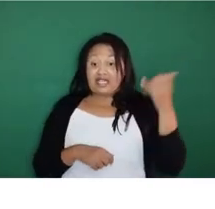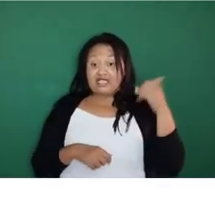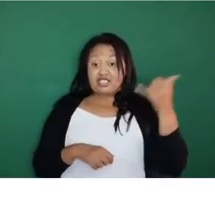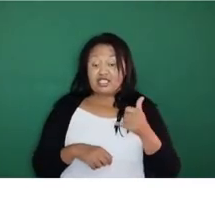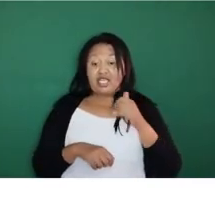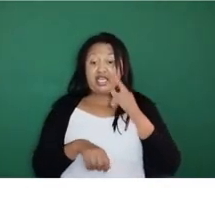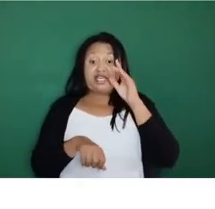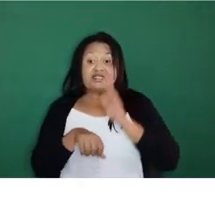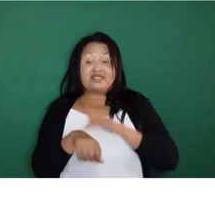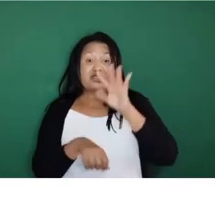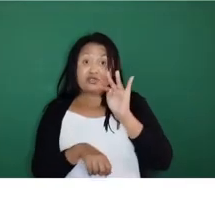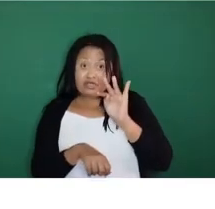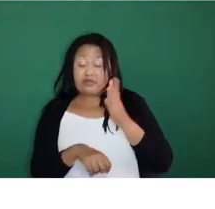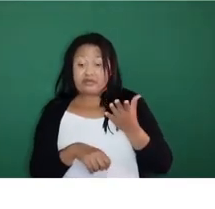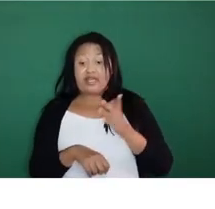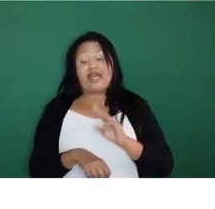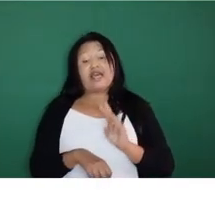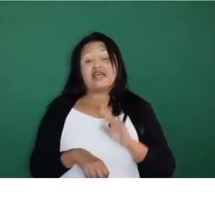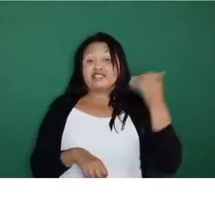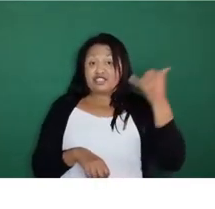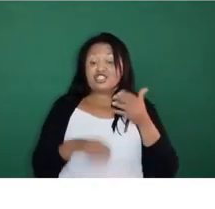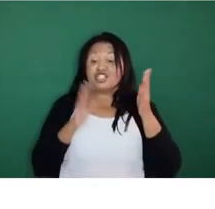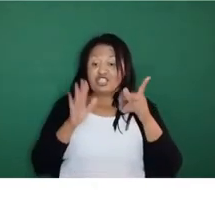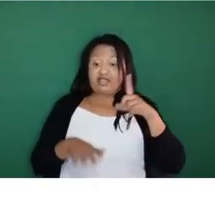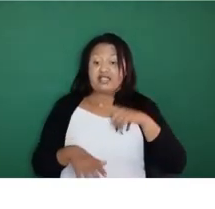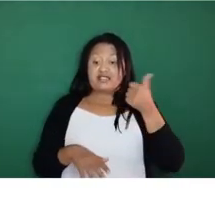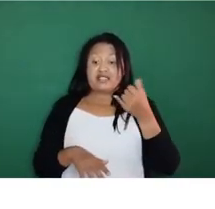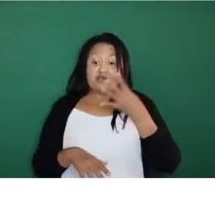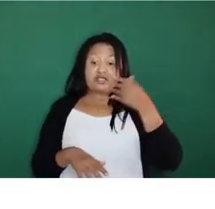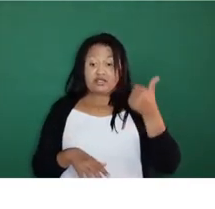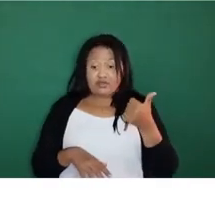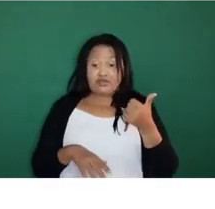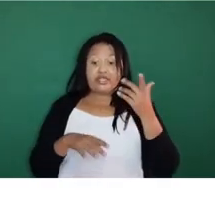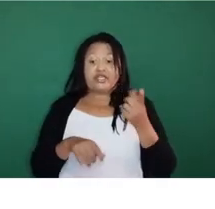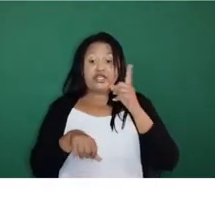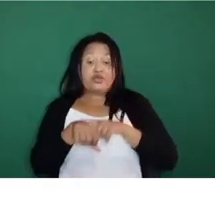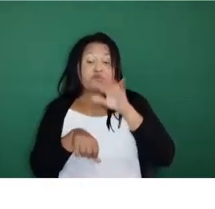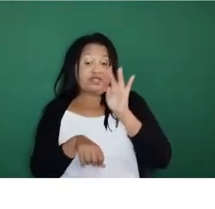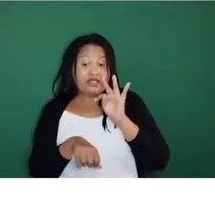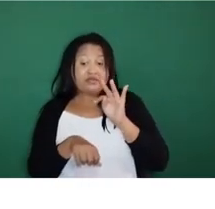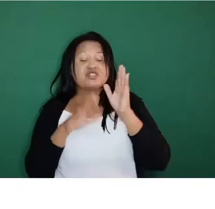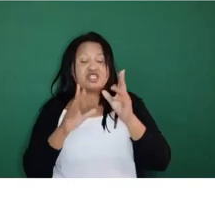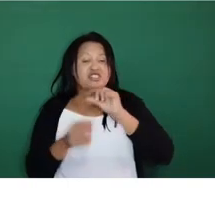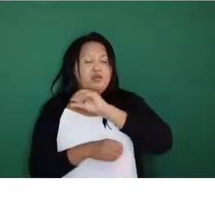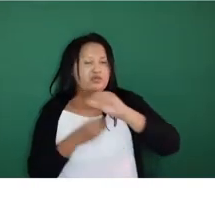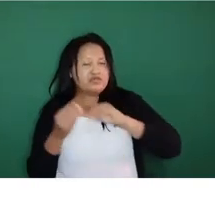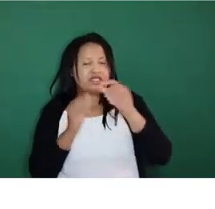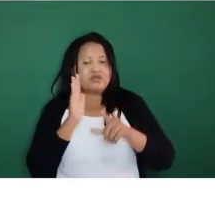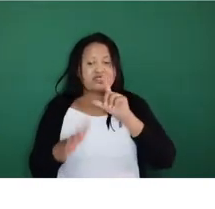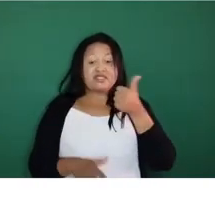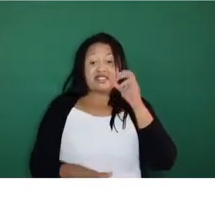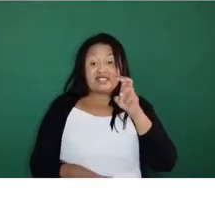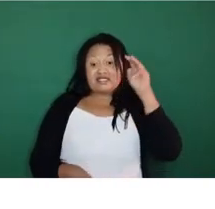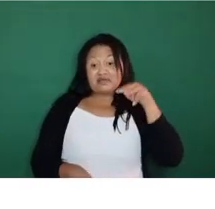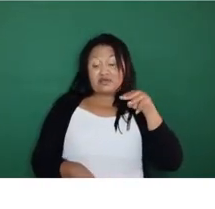tempo a energia já tem que foi 141 e o tempo eu já tinha convertido antes 15 minutos Lembrando que para